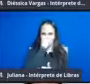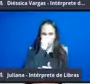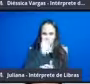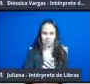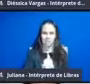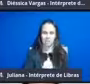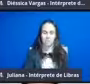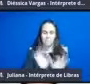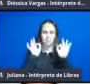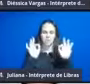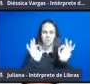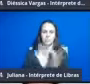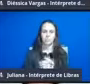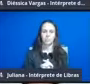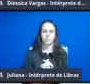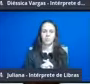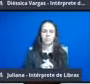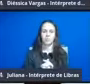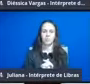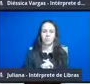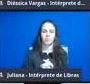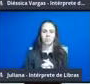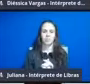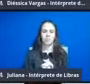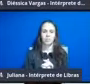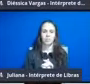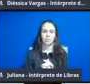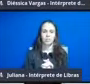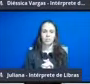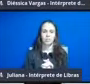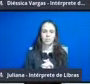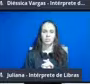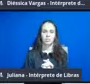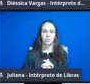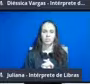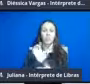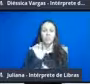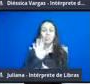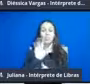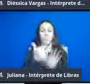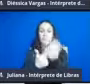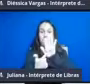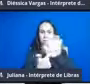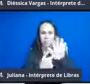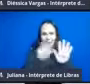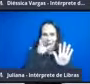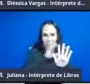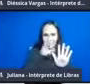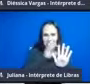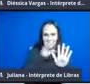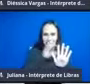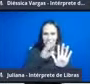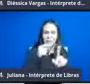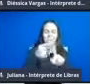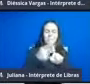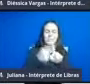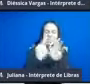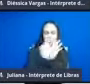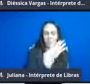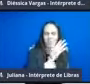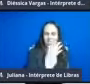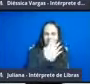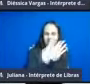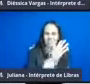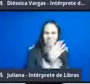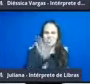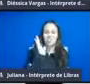Tá perfeito. Ah, então tá ok. Então, só vou ilustrar rapidamente aqui para vocês poderem ver, né, até porque os desenhos que aparecem aí já